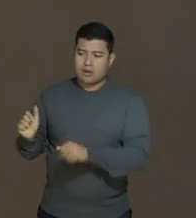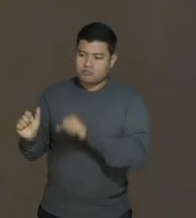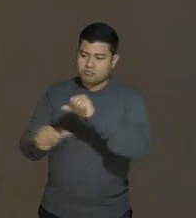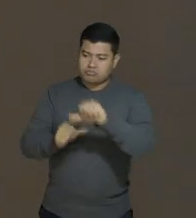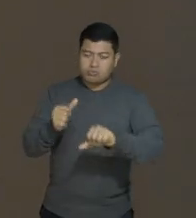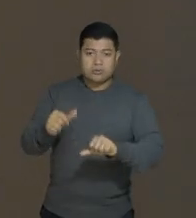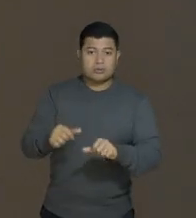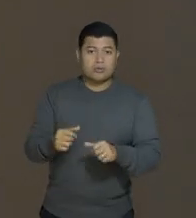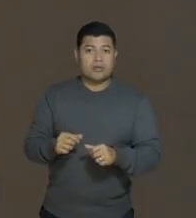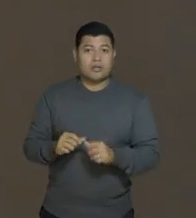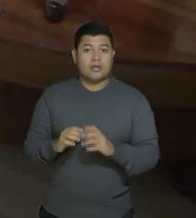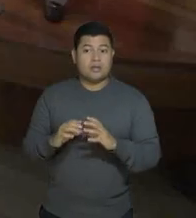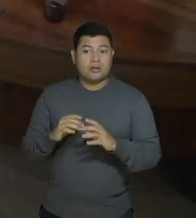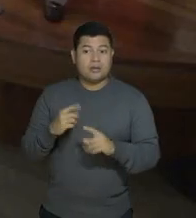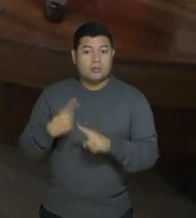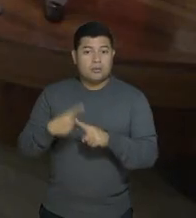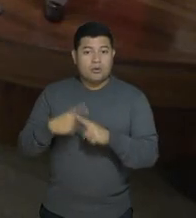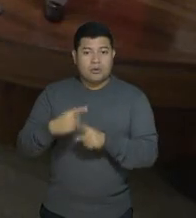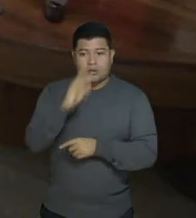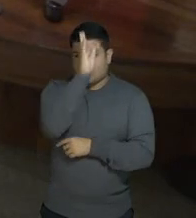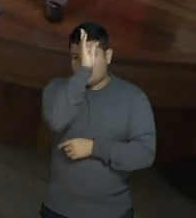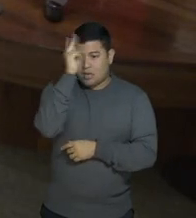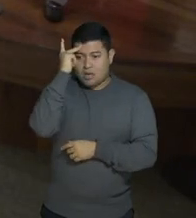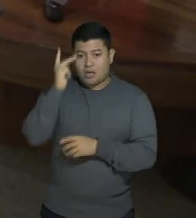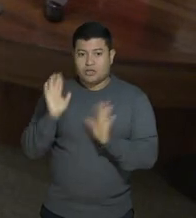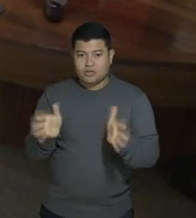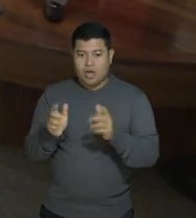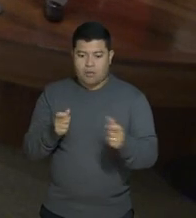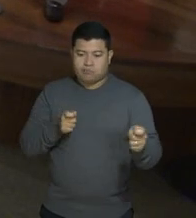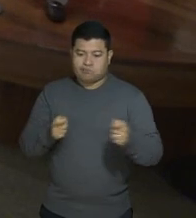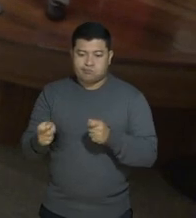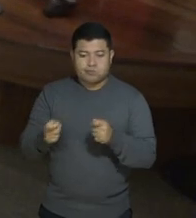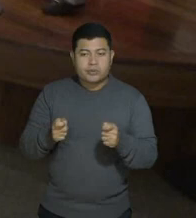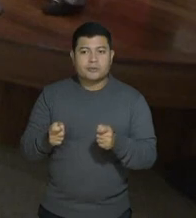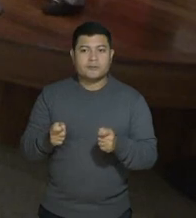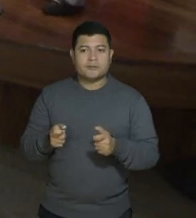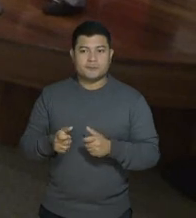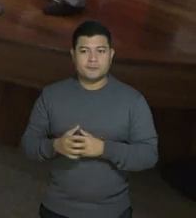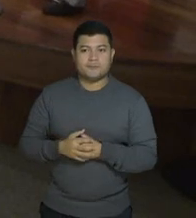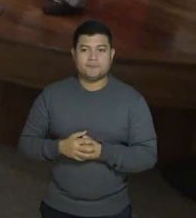evoluir muito melhor. Isso é muito importante, não deixar criar o problema.